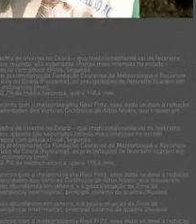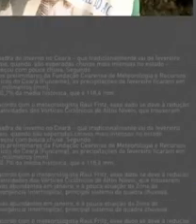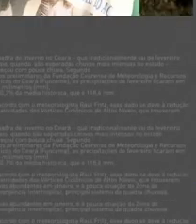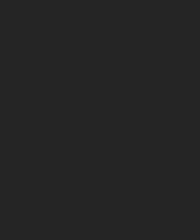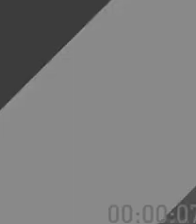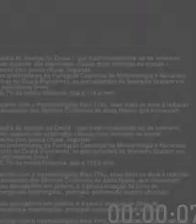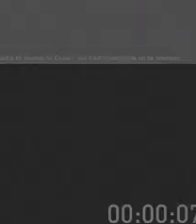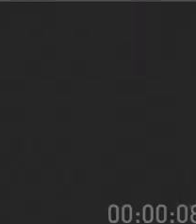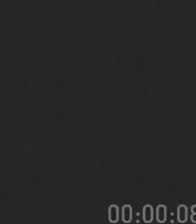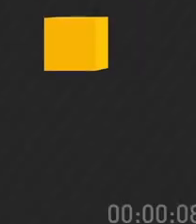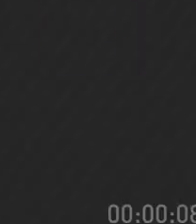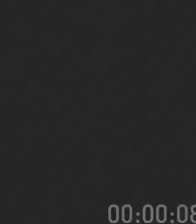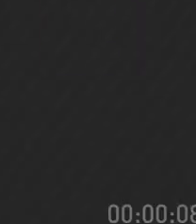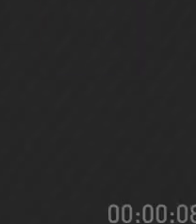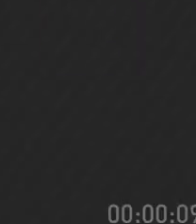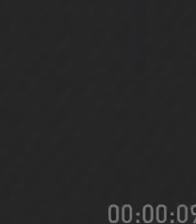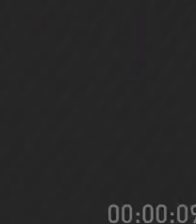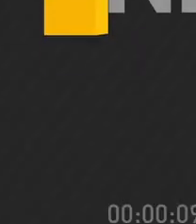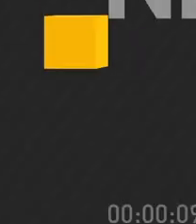ae